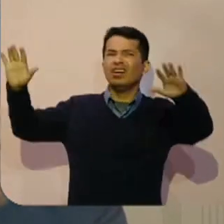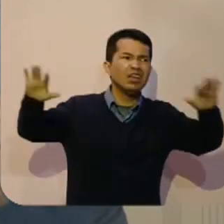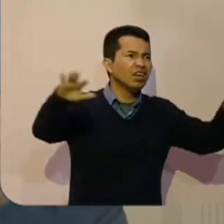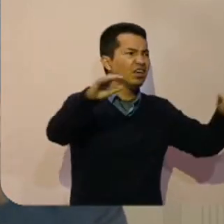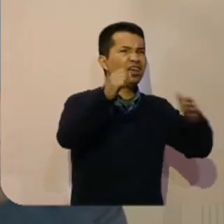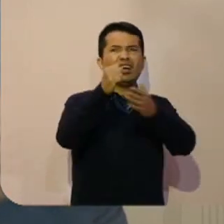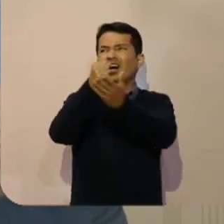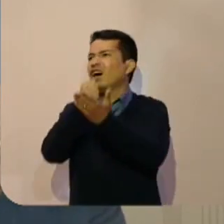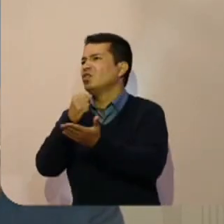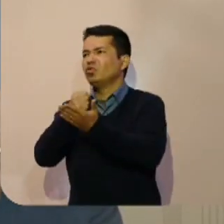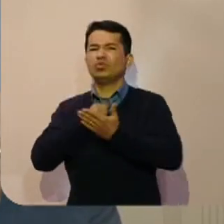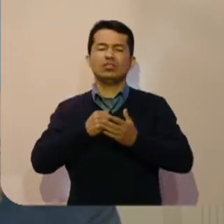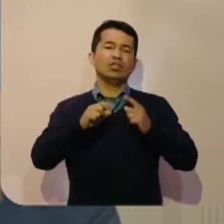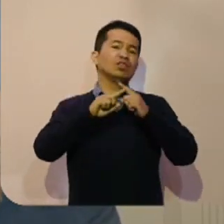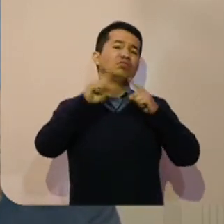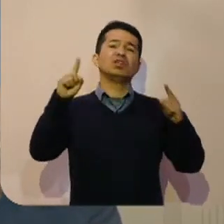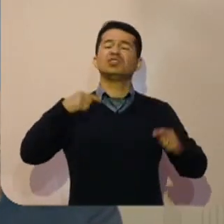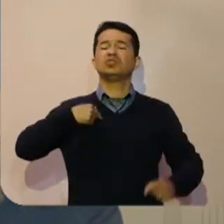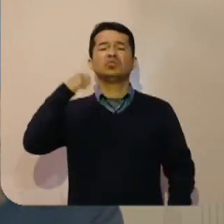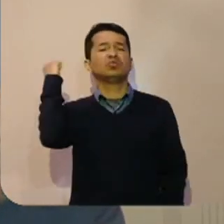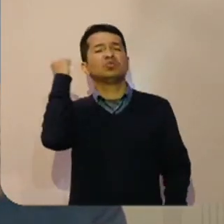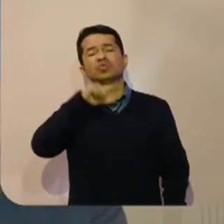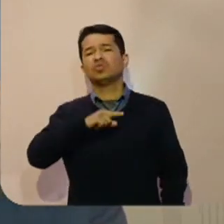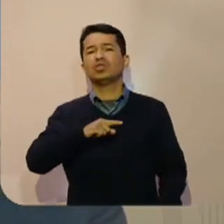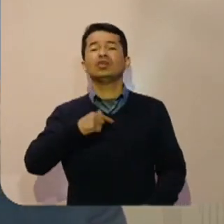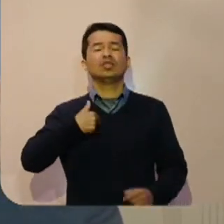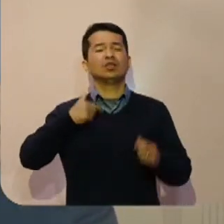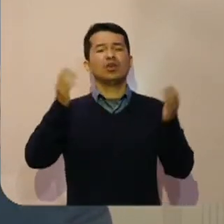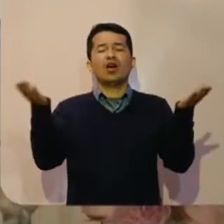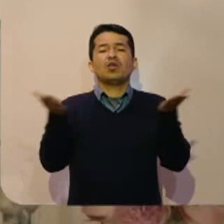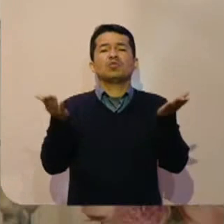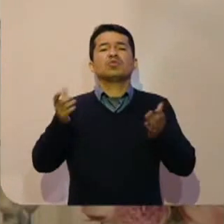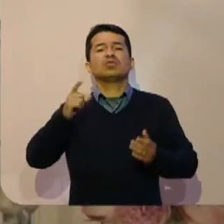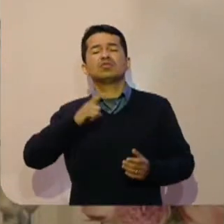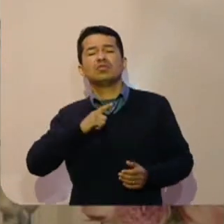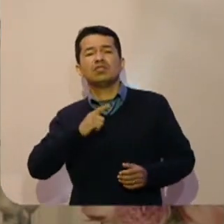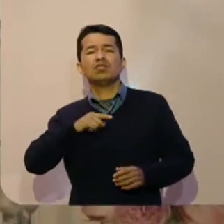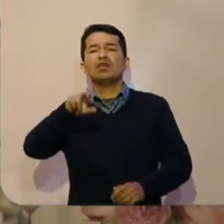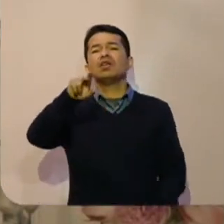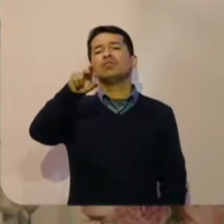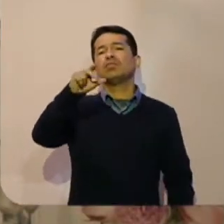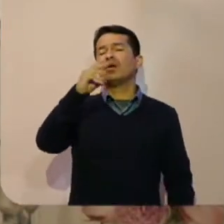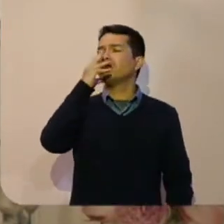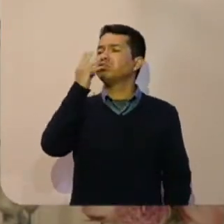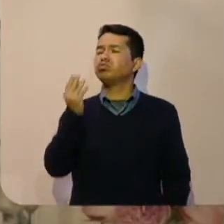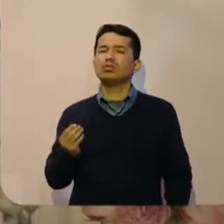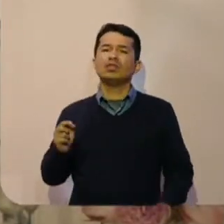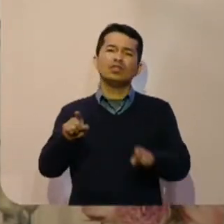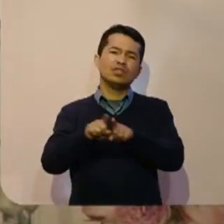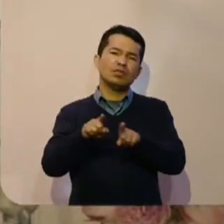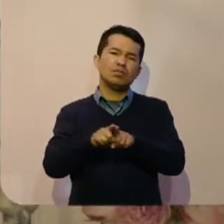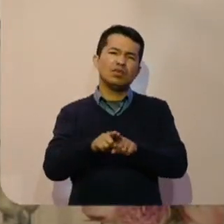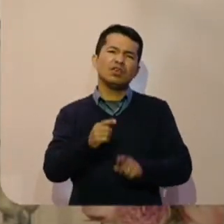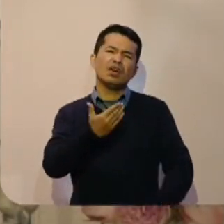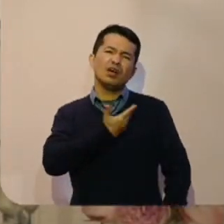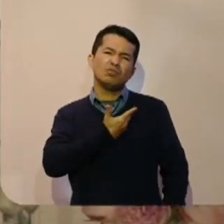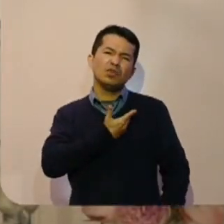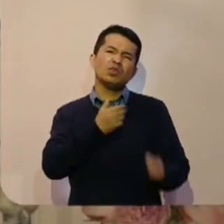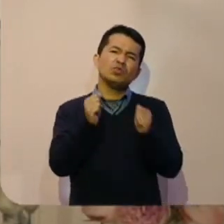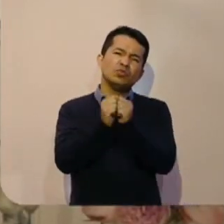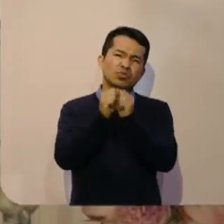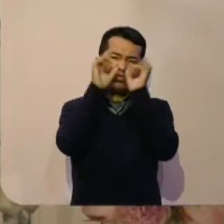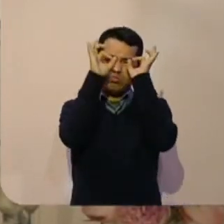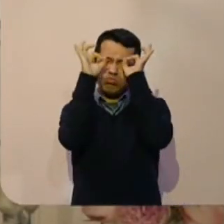dos chacais e companheiro das corujas. A próxima expressão de sofrimento de